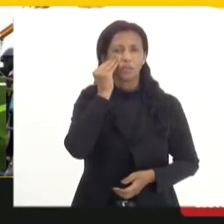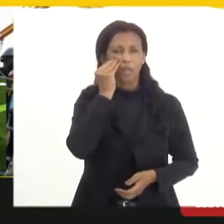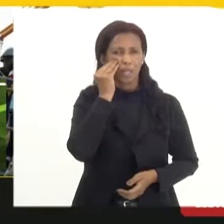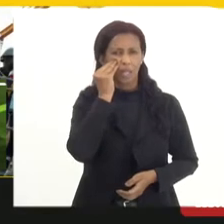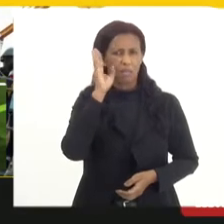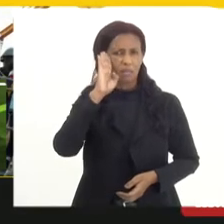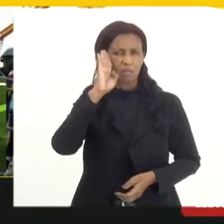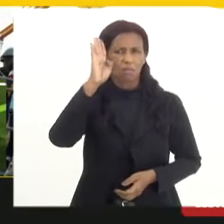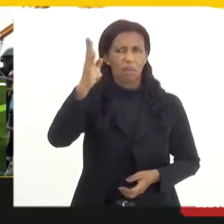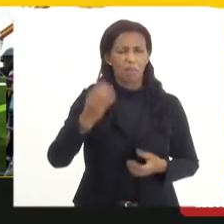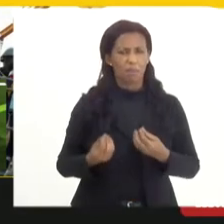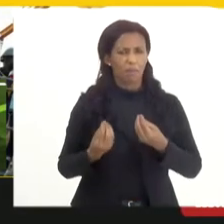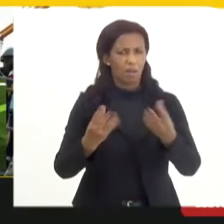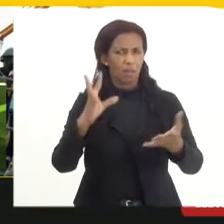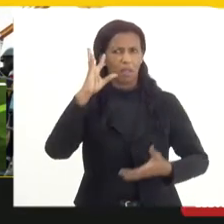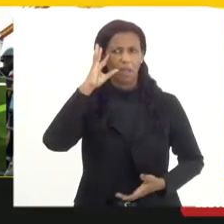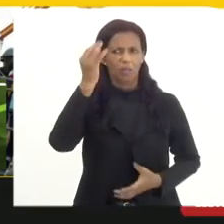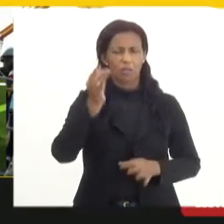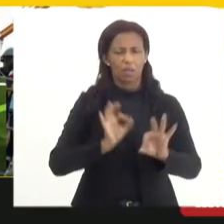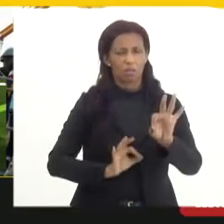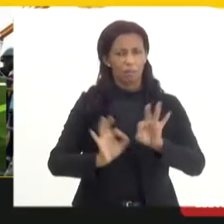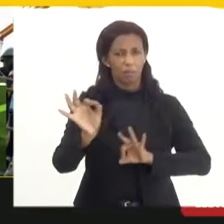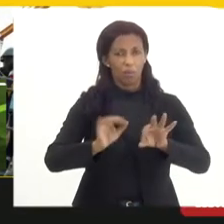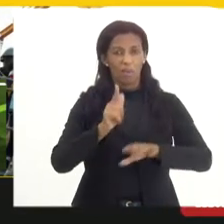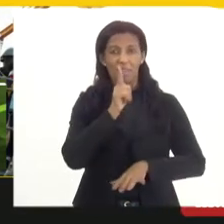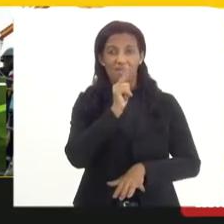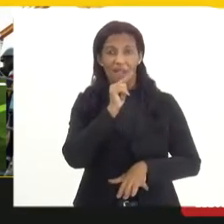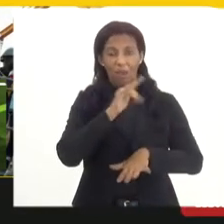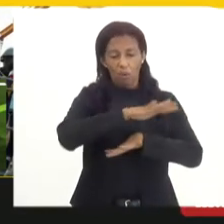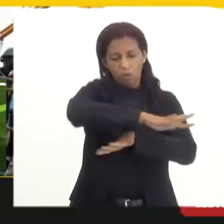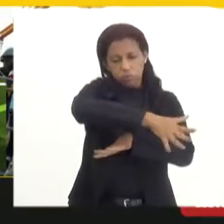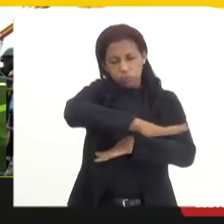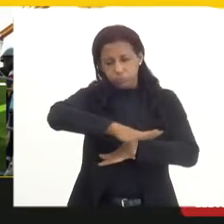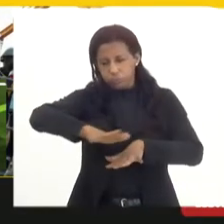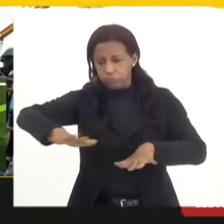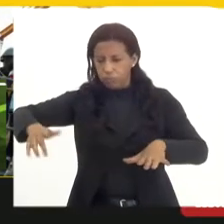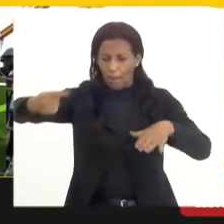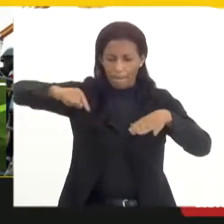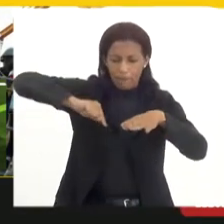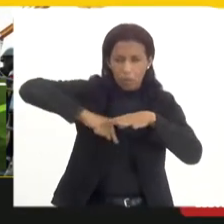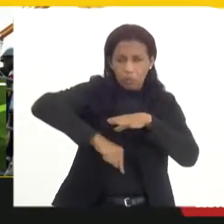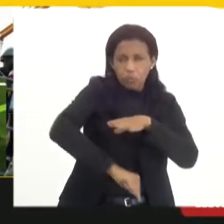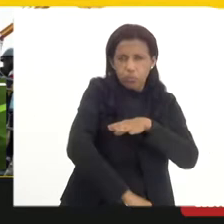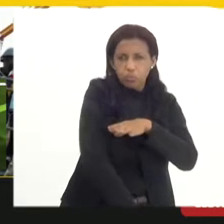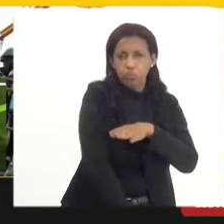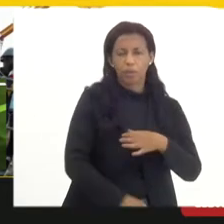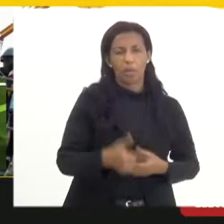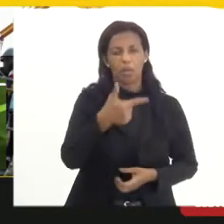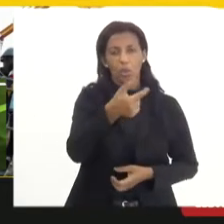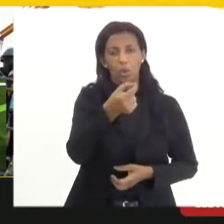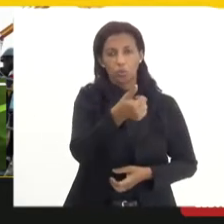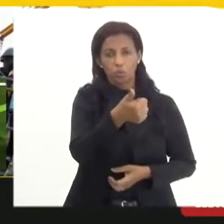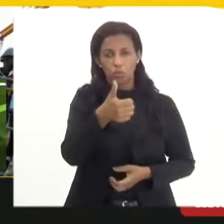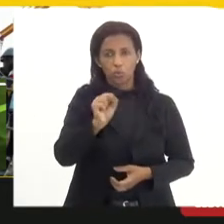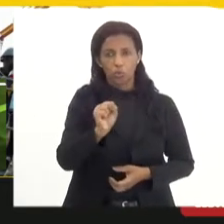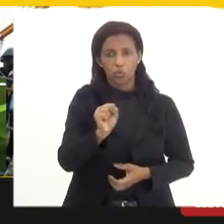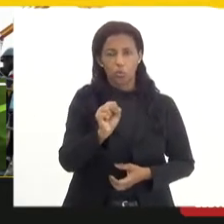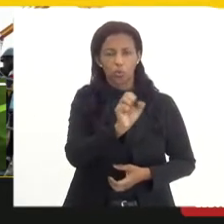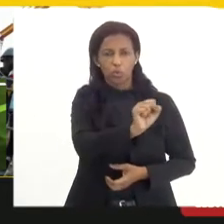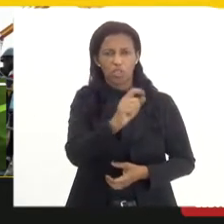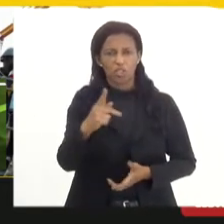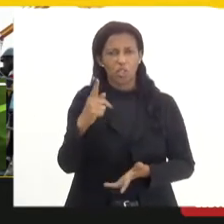ponta para oferecer soluções a projetos em águas profundas no mundo inteiro. Em 2018, a Shell